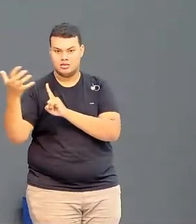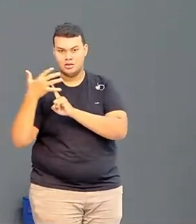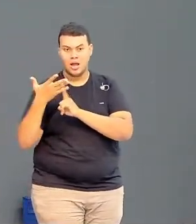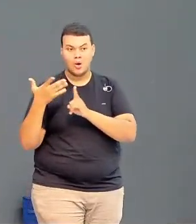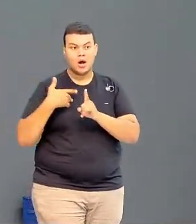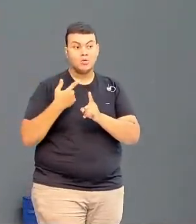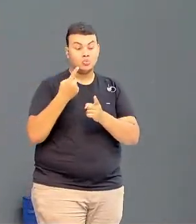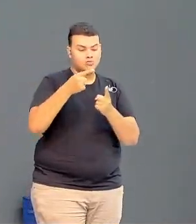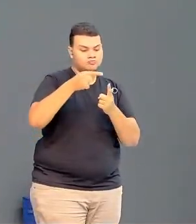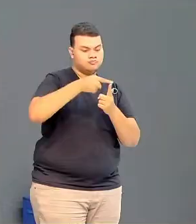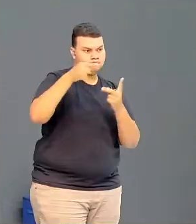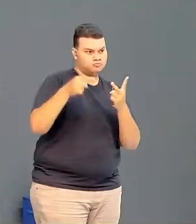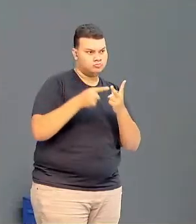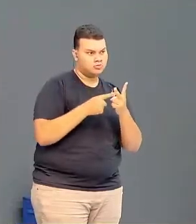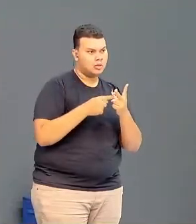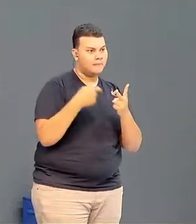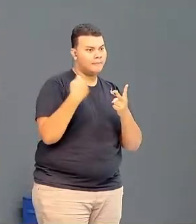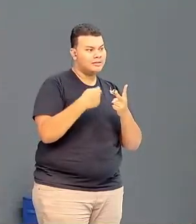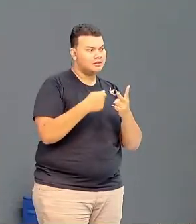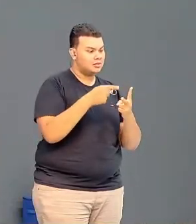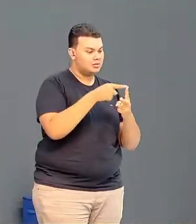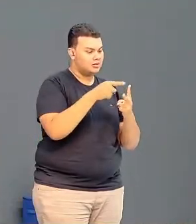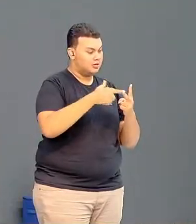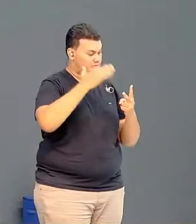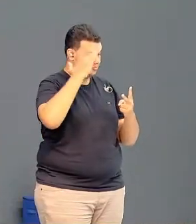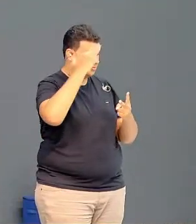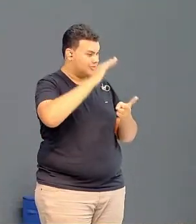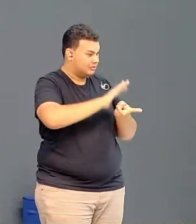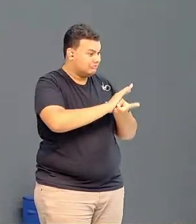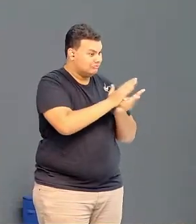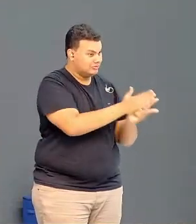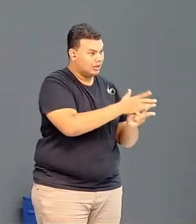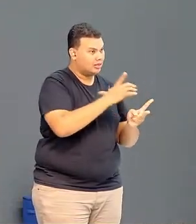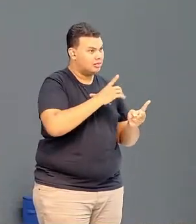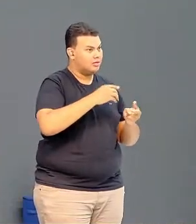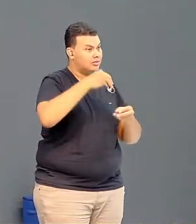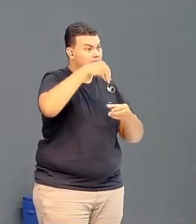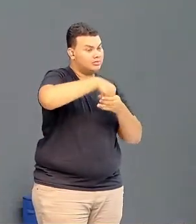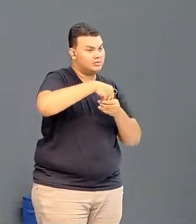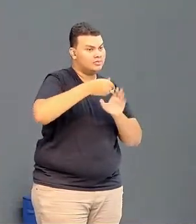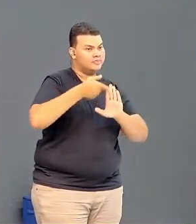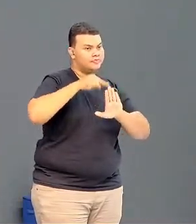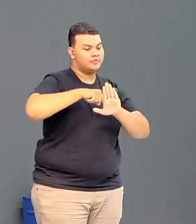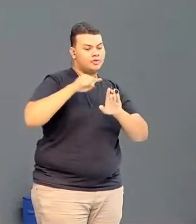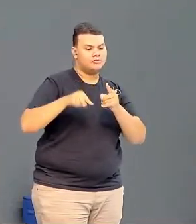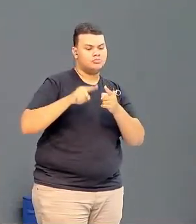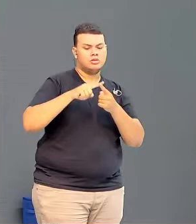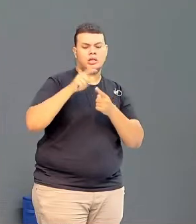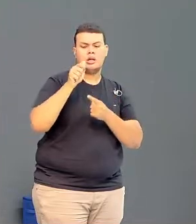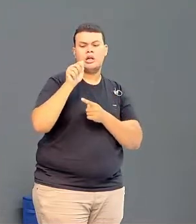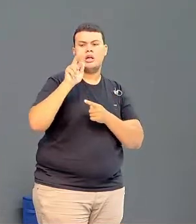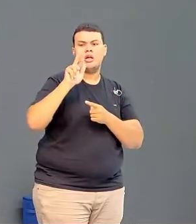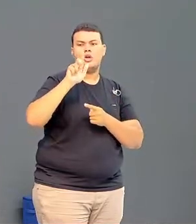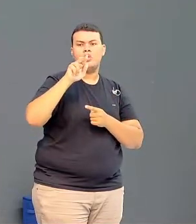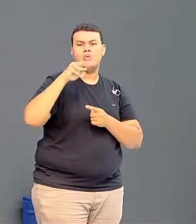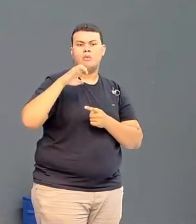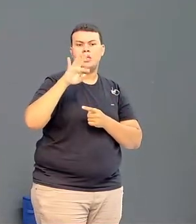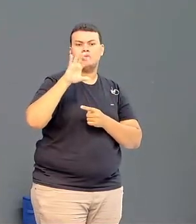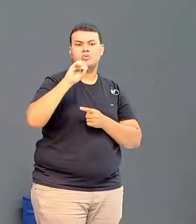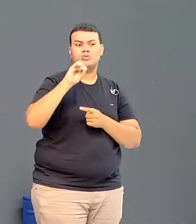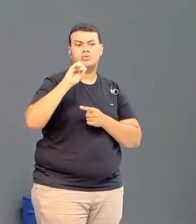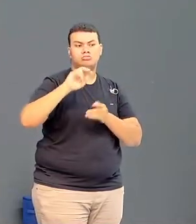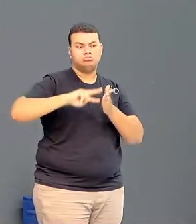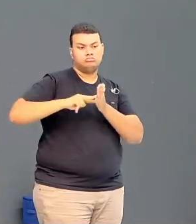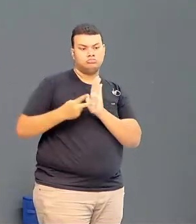sobre essas duas coisas que precisam ser destruídas na batalha espiritual. Primeiro, argumentos. Argumentos, no